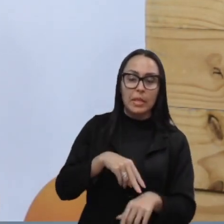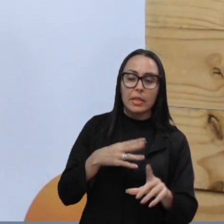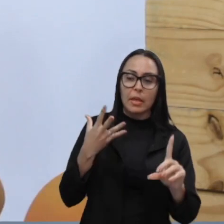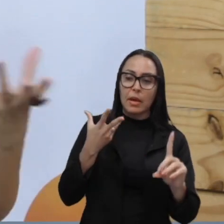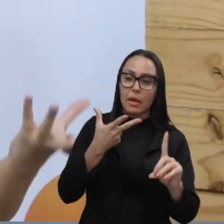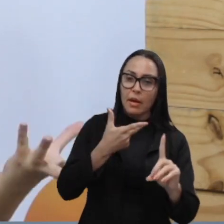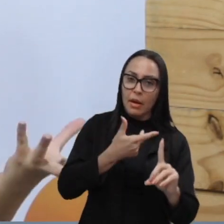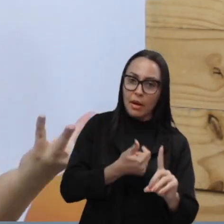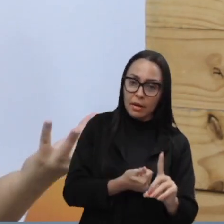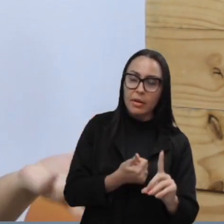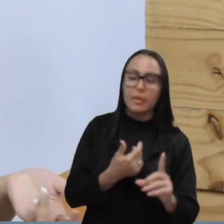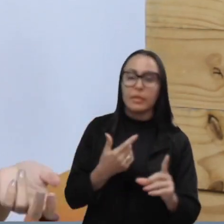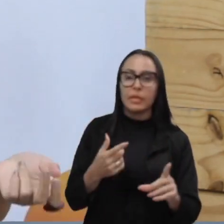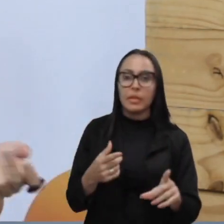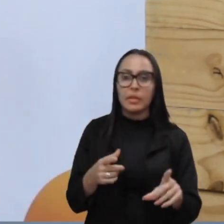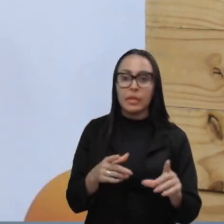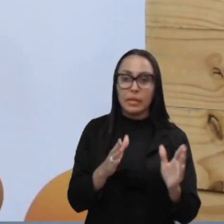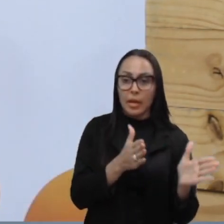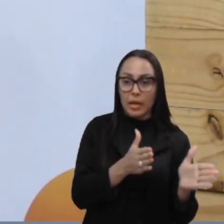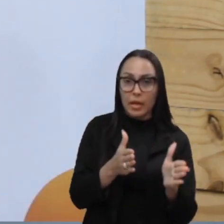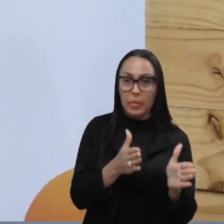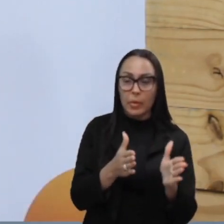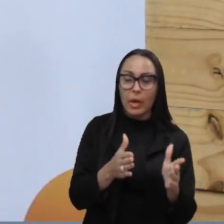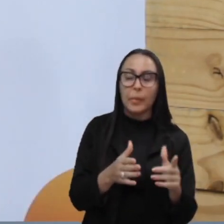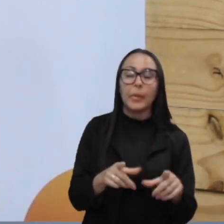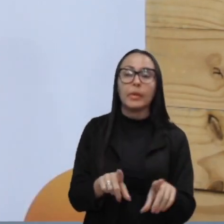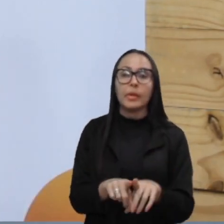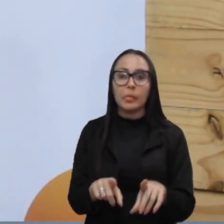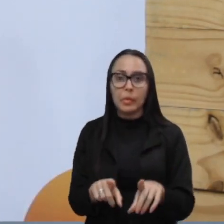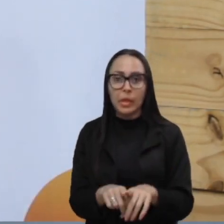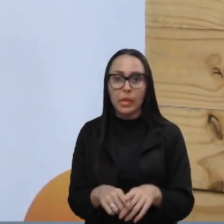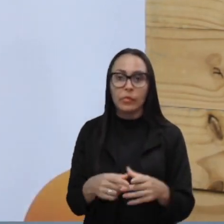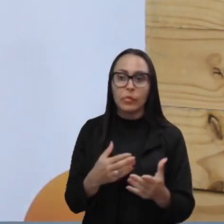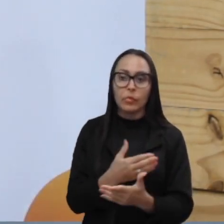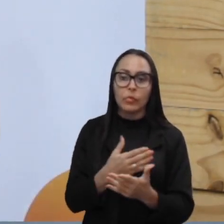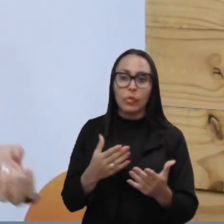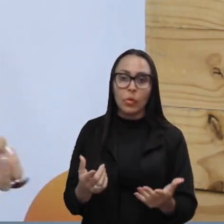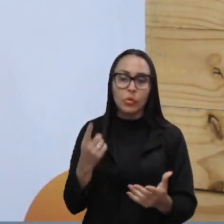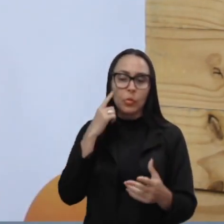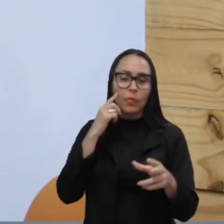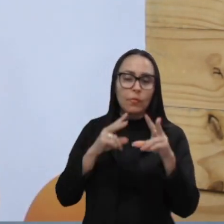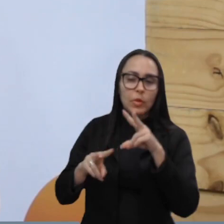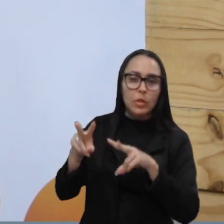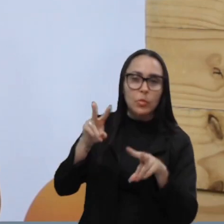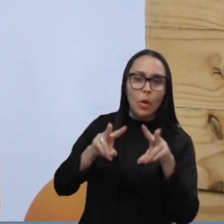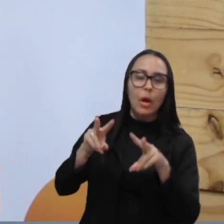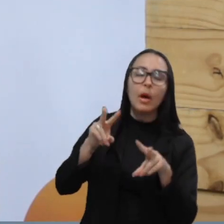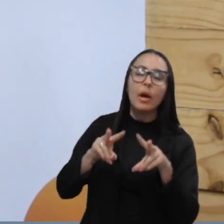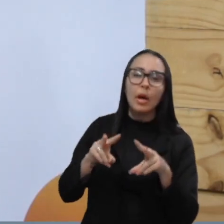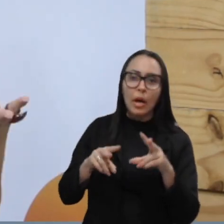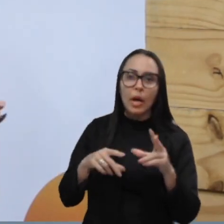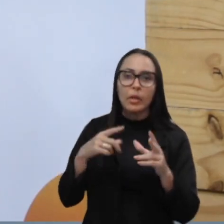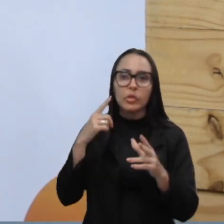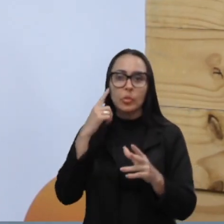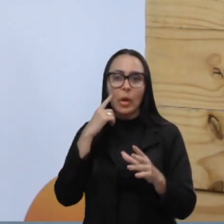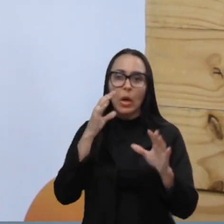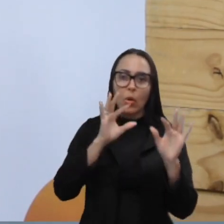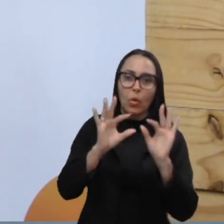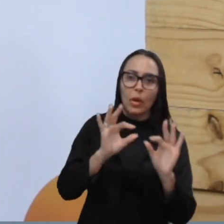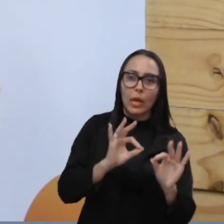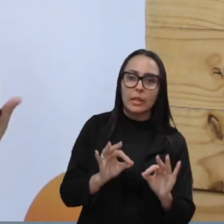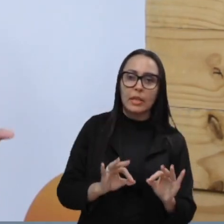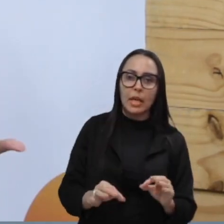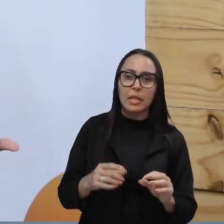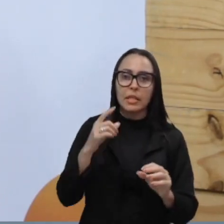gráficas, no design gráfico da época, mas ele também foi estilo para as artes visuais, para a produção de mobiliário, de